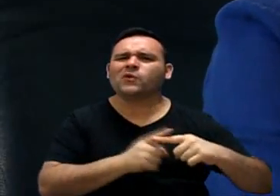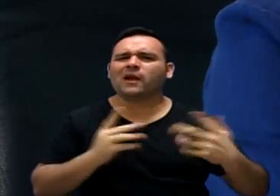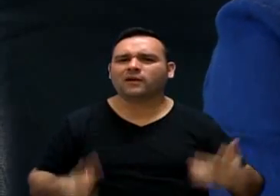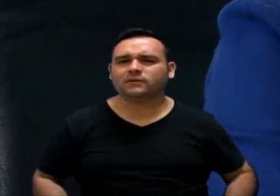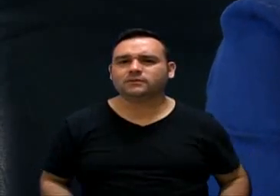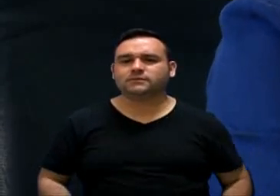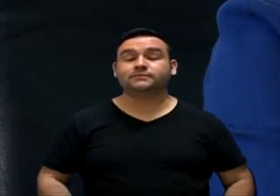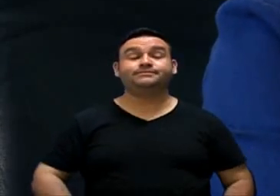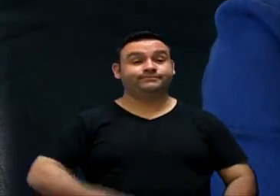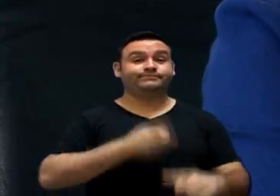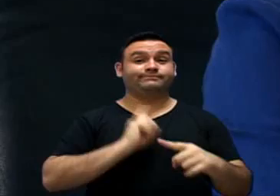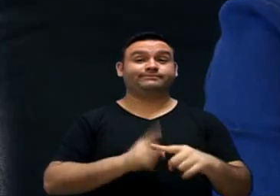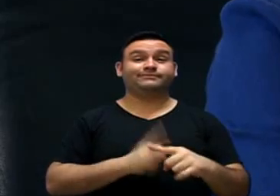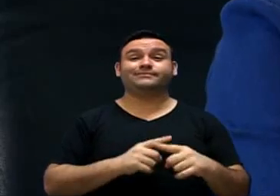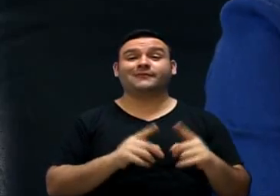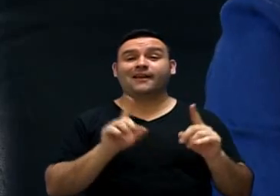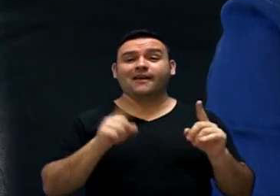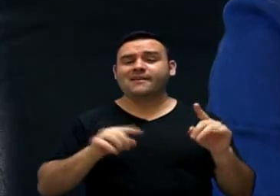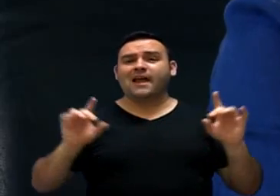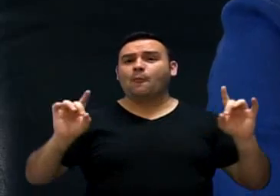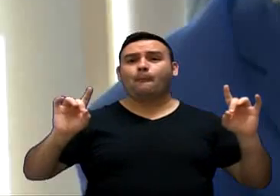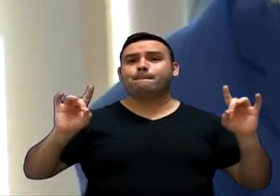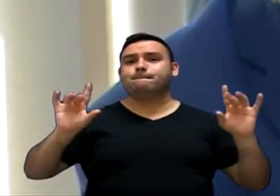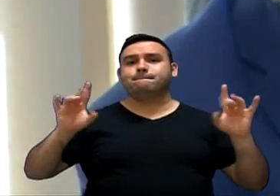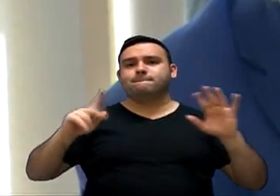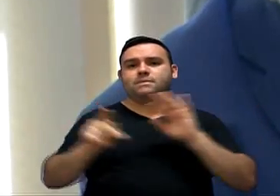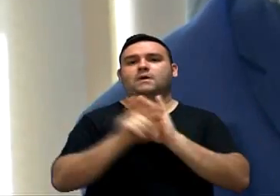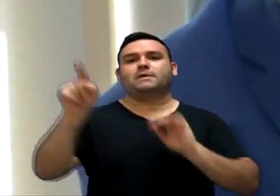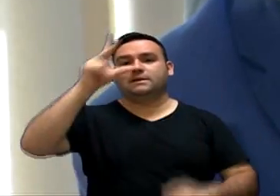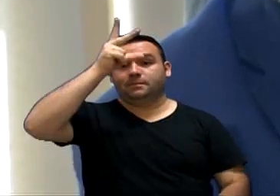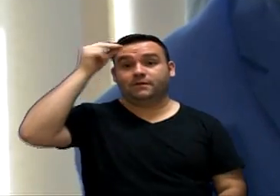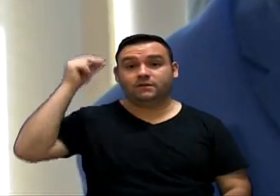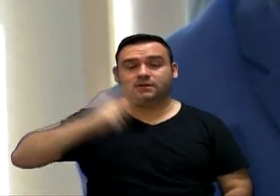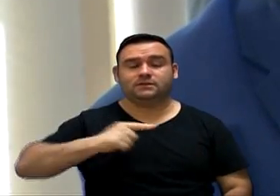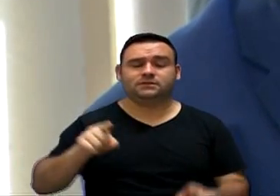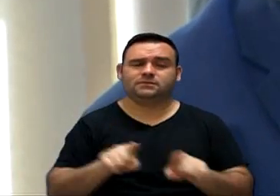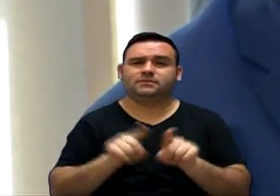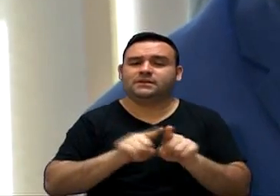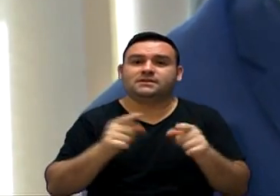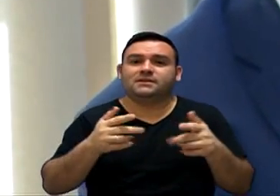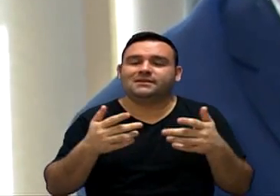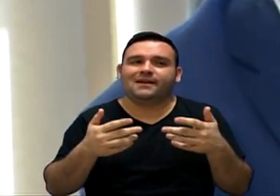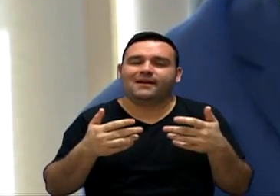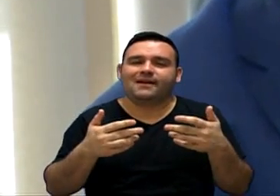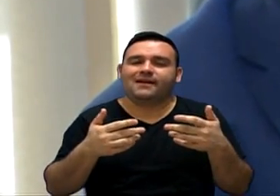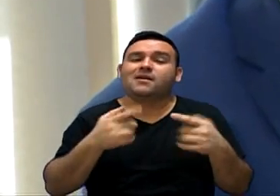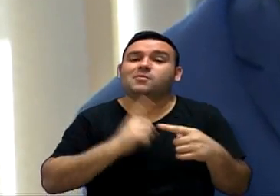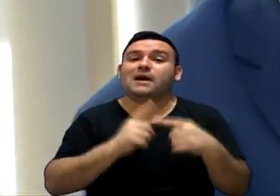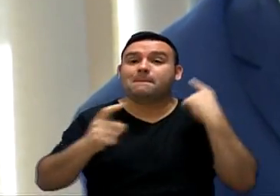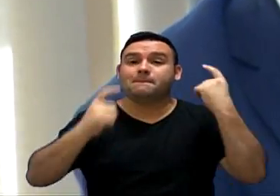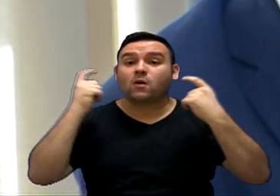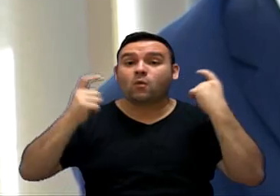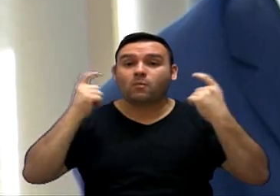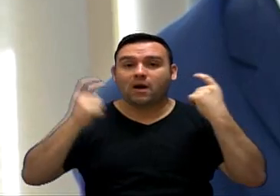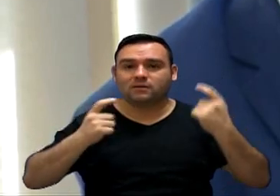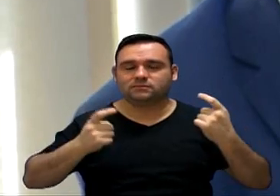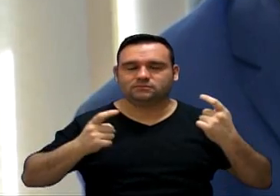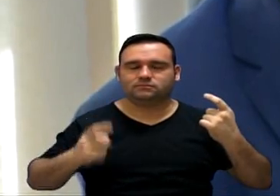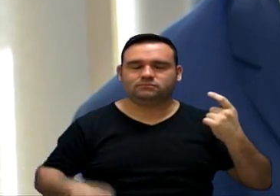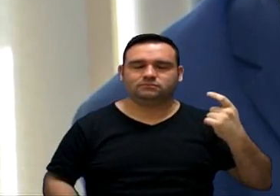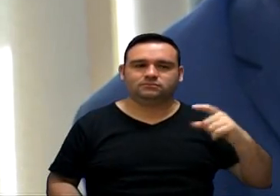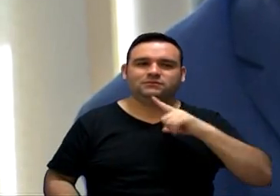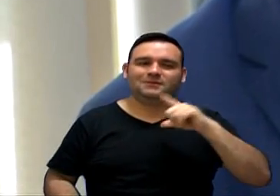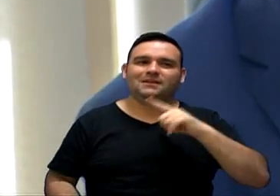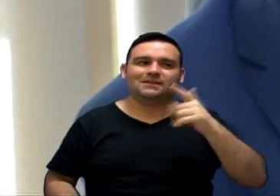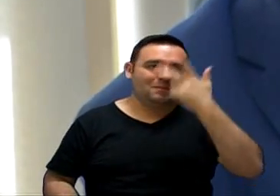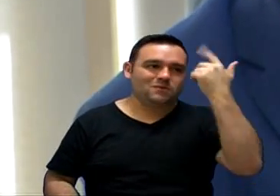minha opinião, por um preciosismo da prefeitura, desnecessário, preocupado em que nenhuma